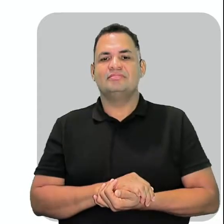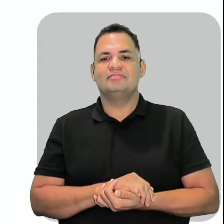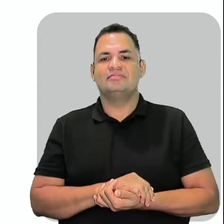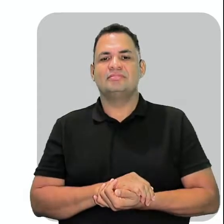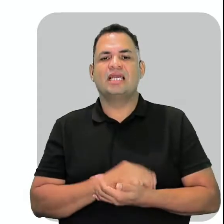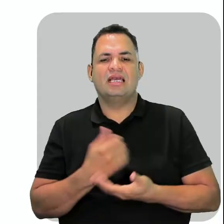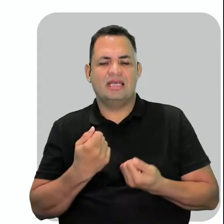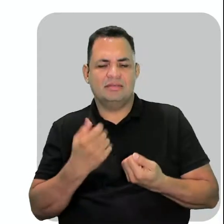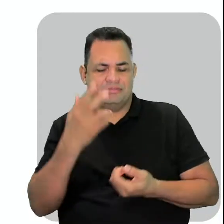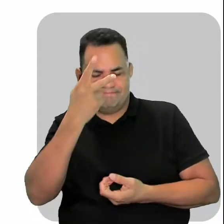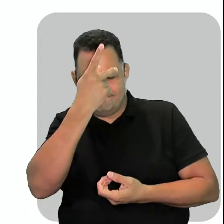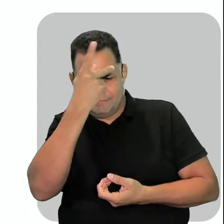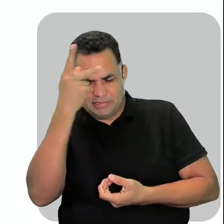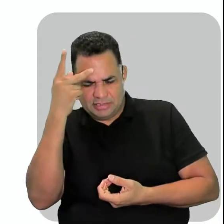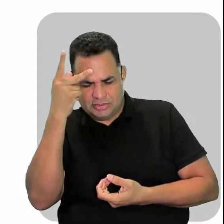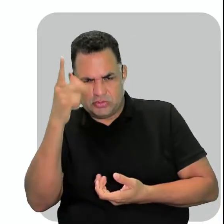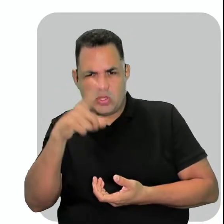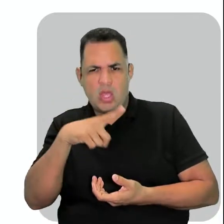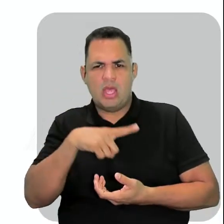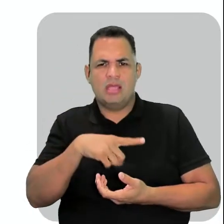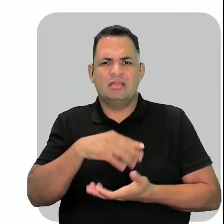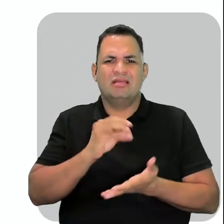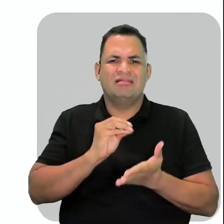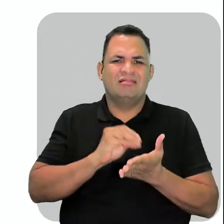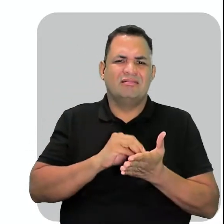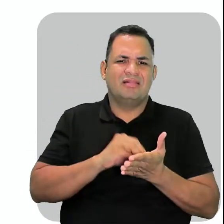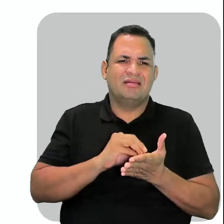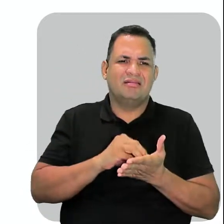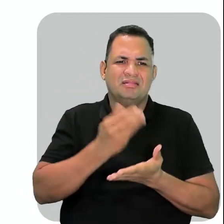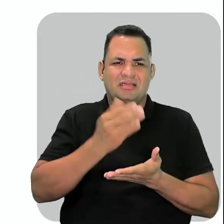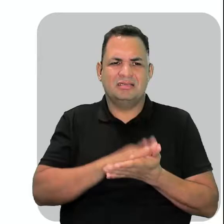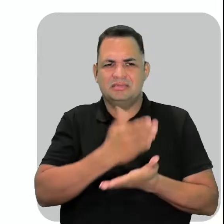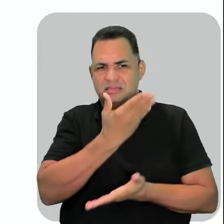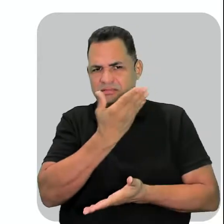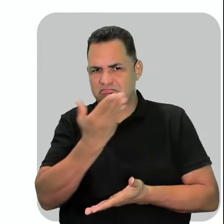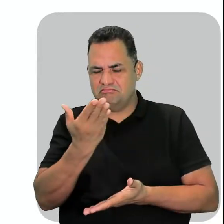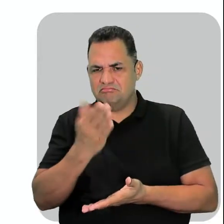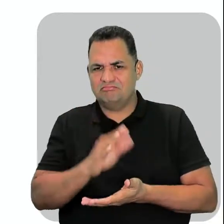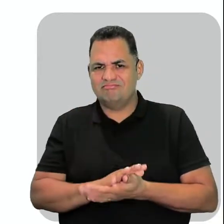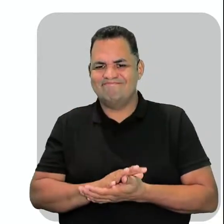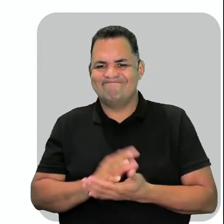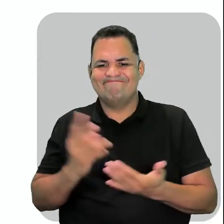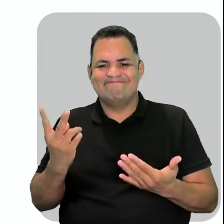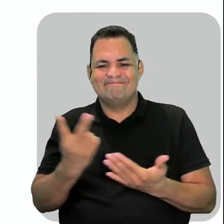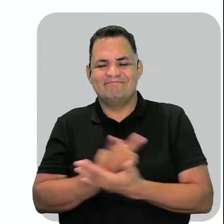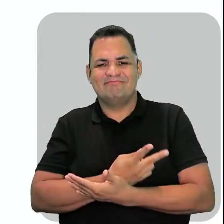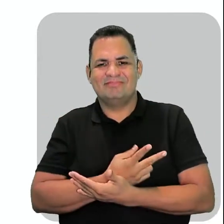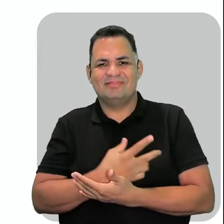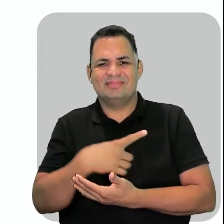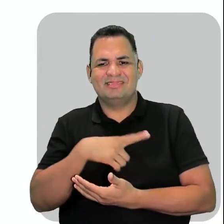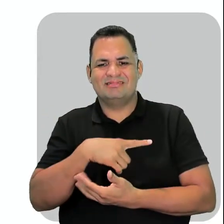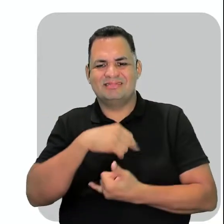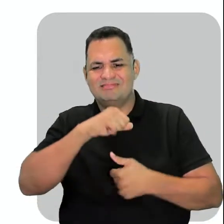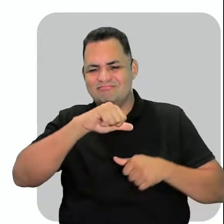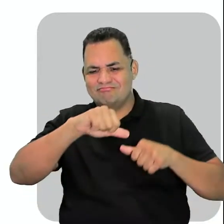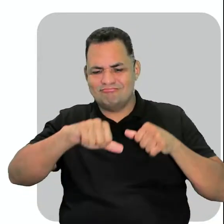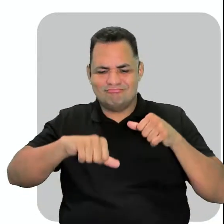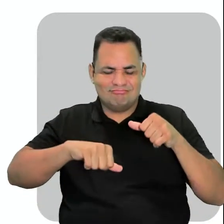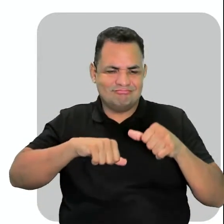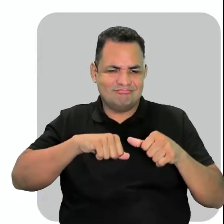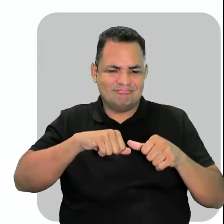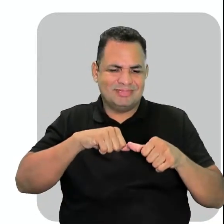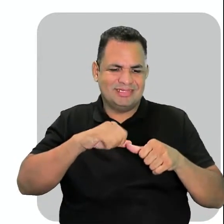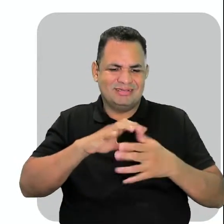uma carência desse aminoácido. O que vai acontecer? Ela vai ter uma mudança no seu